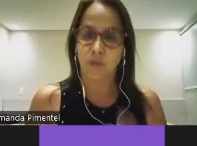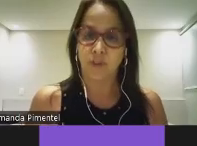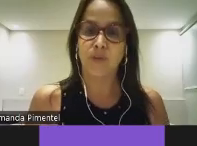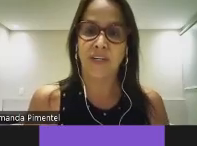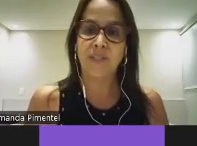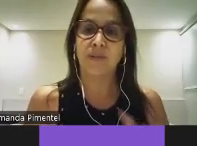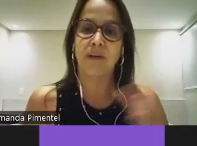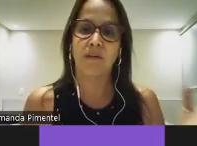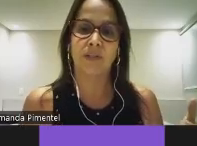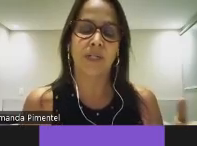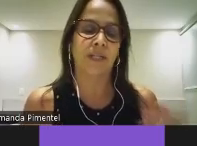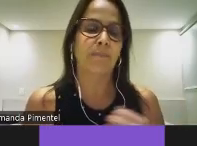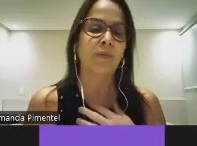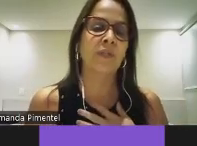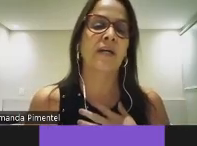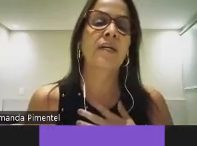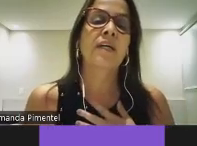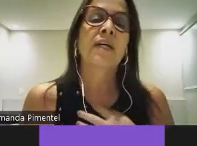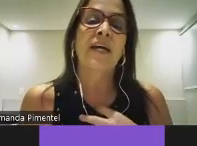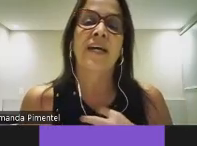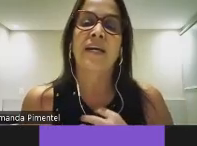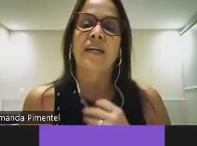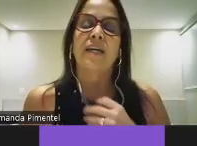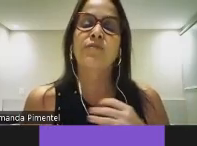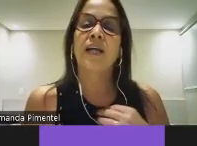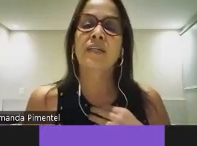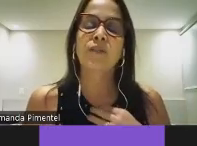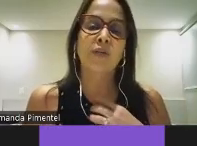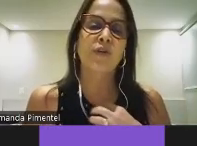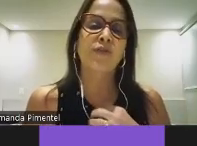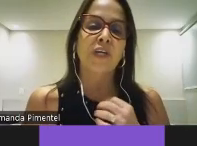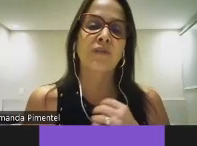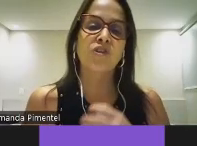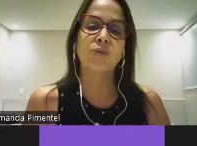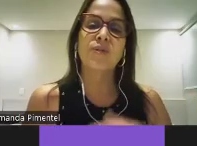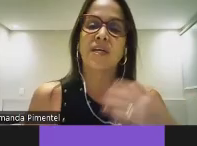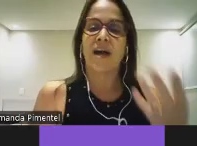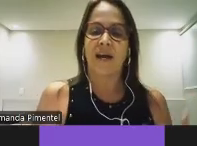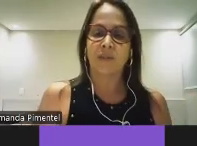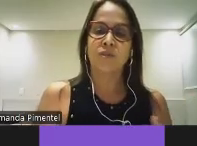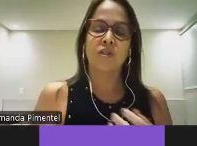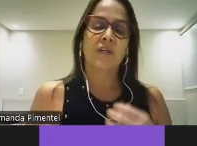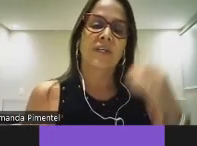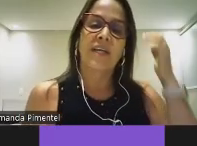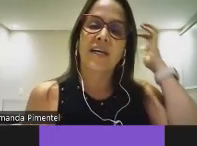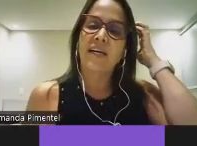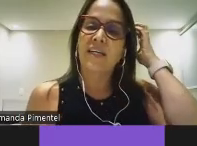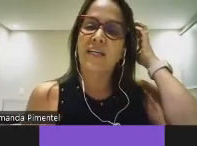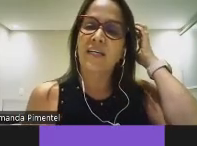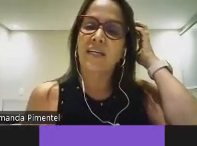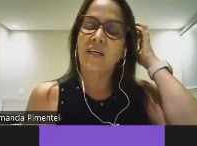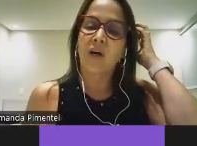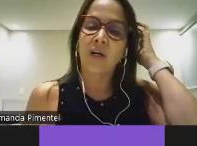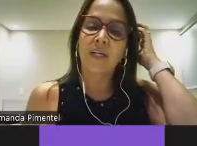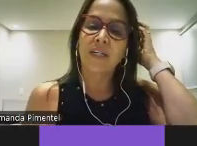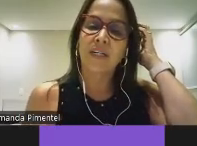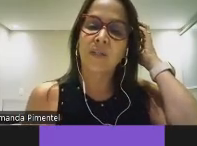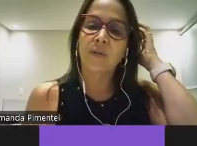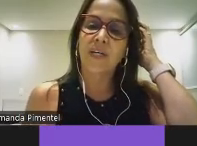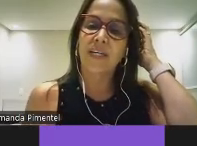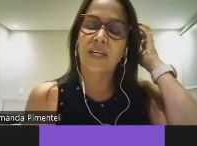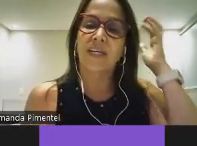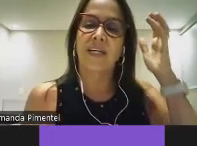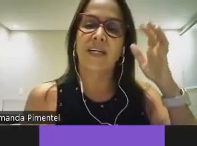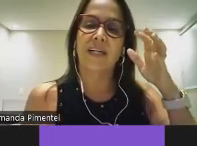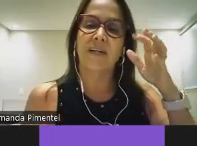vocês, porque professor é isso, né? Uma aula nunca está pronta, e falando que foi feito estudos em ratos, né? E